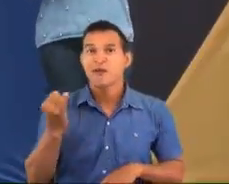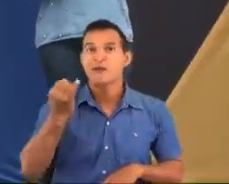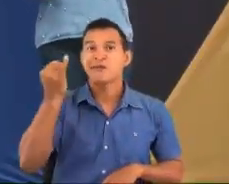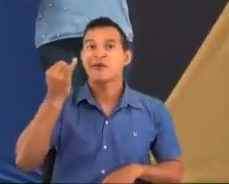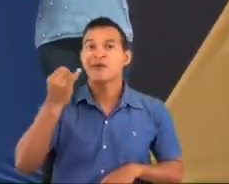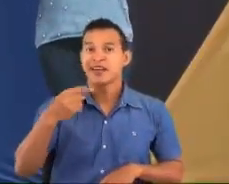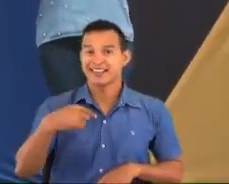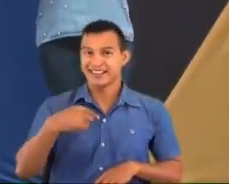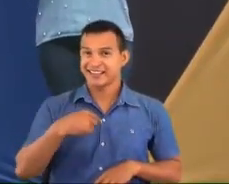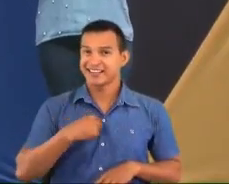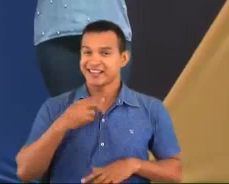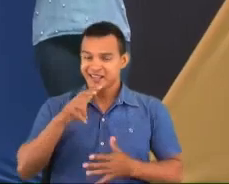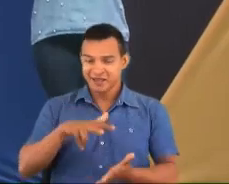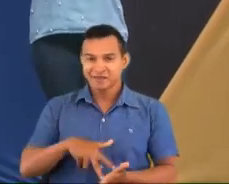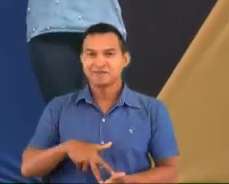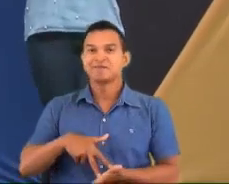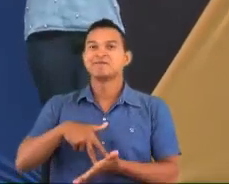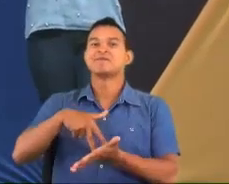que